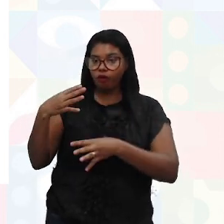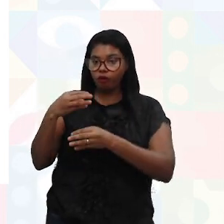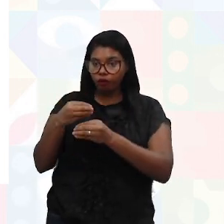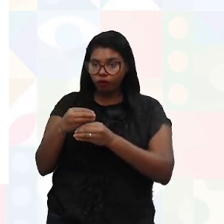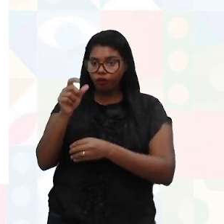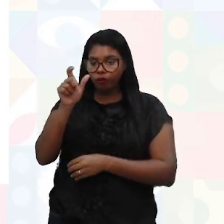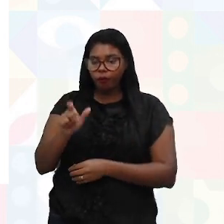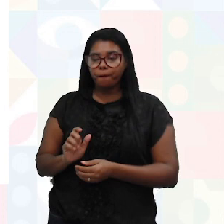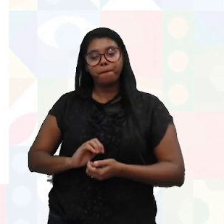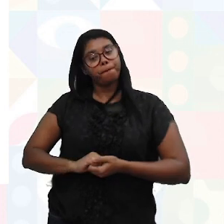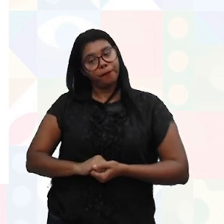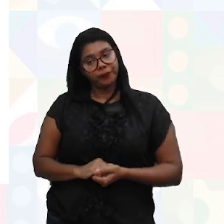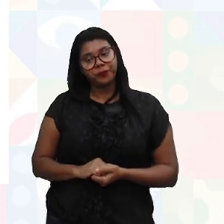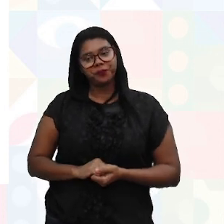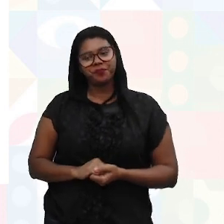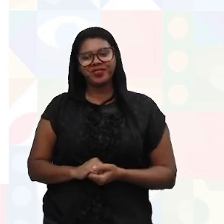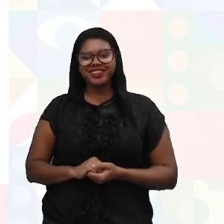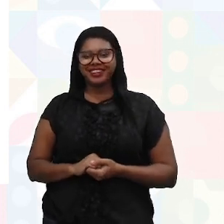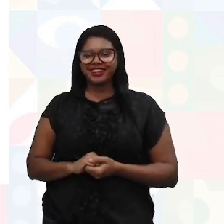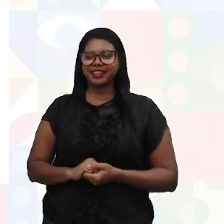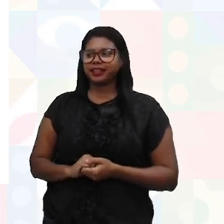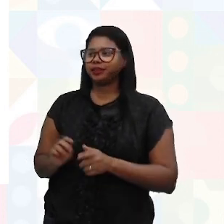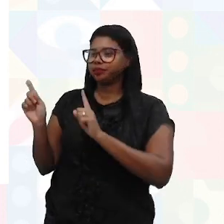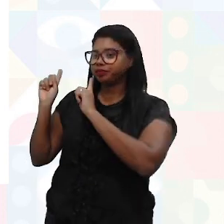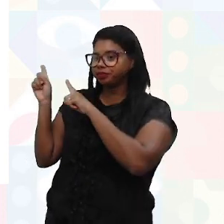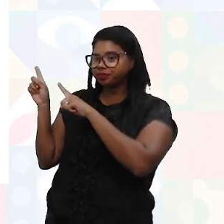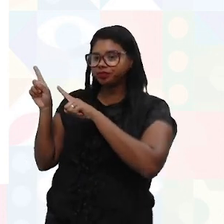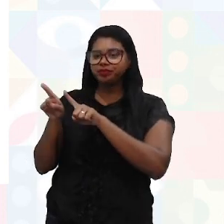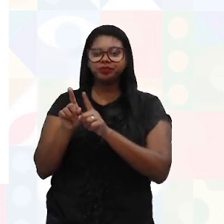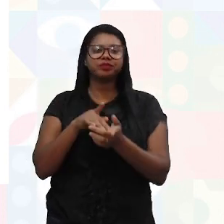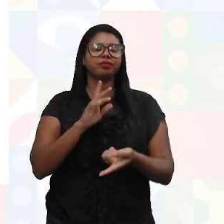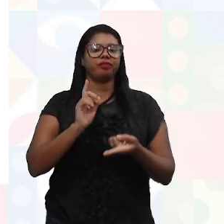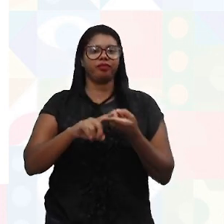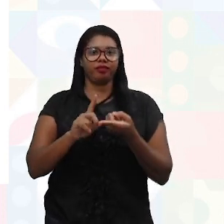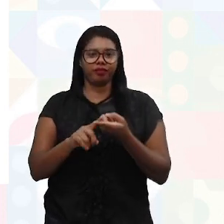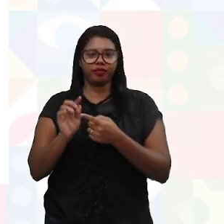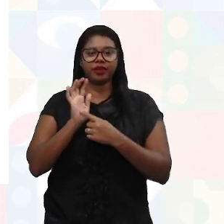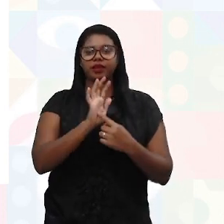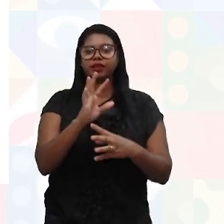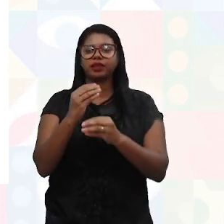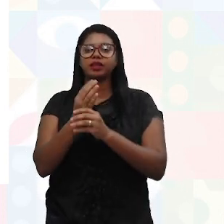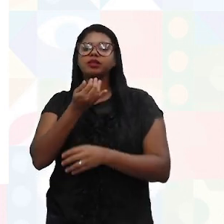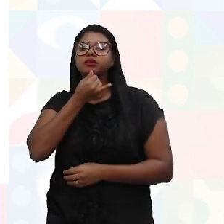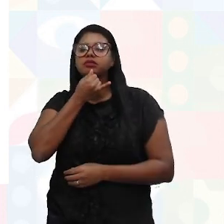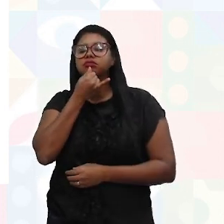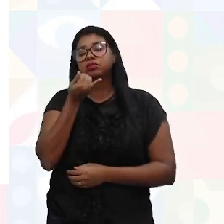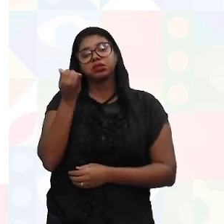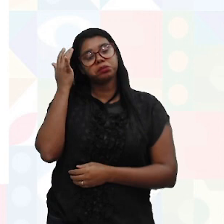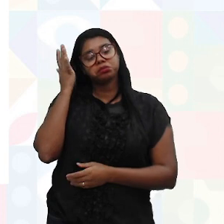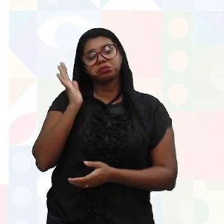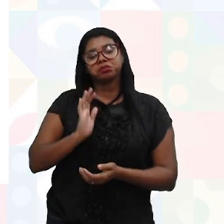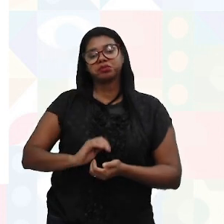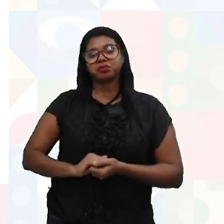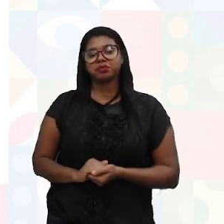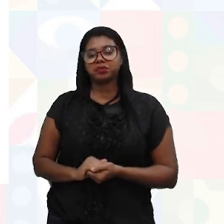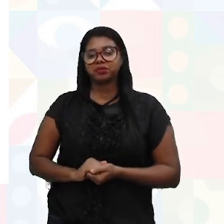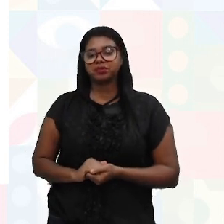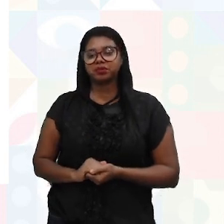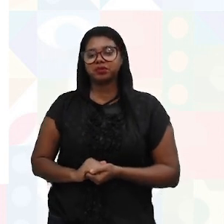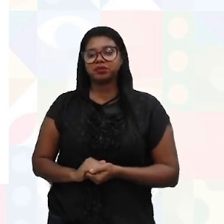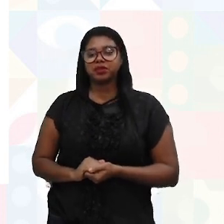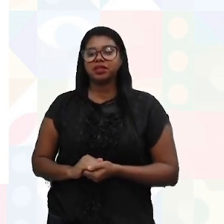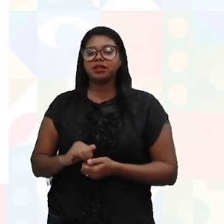artista, né? E na embalagem também pode ser destacado algum benefício, por exemplo, sei lá, baixo em teor